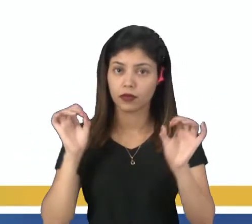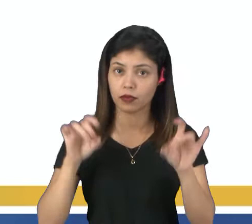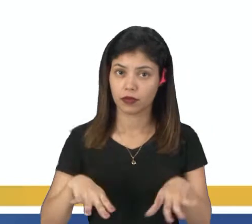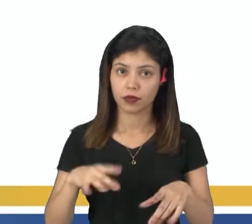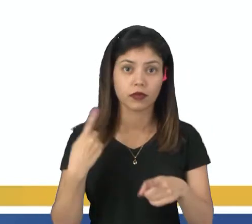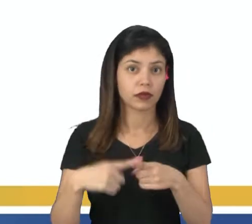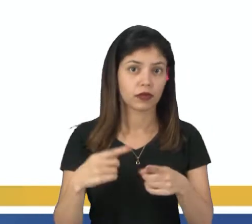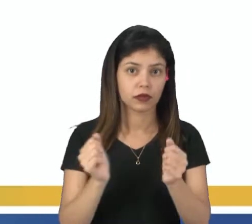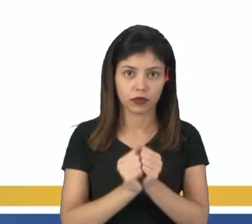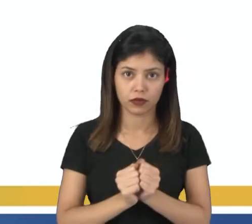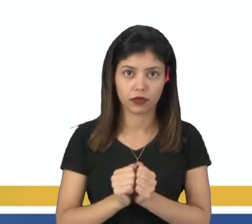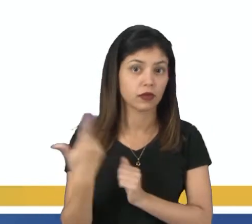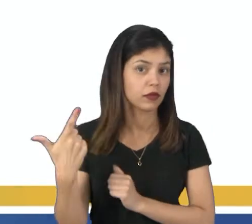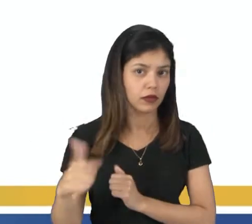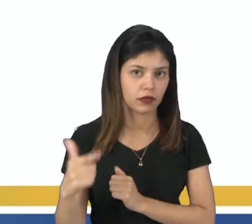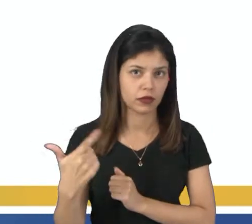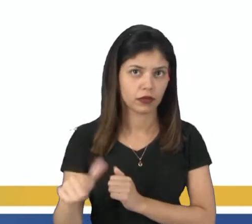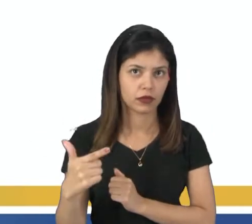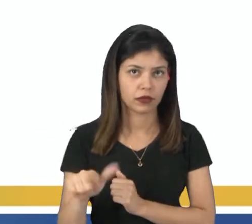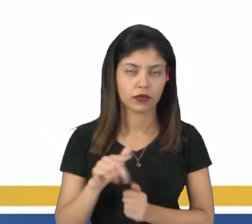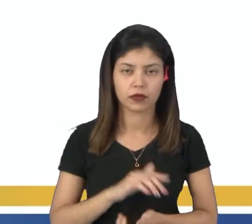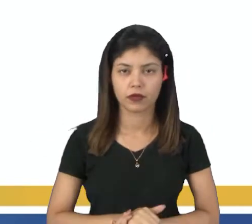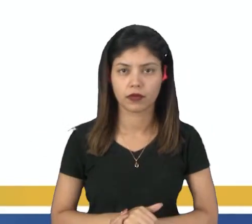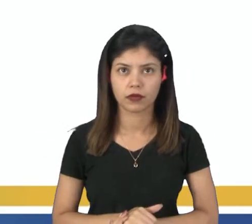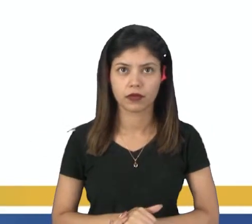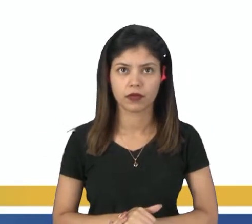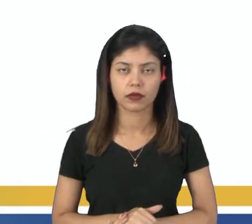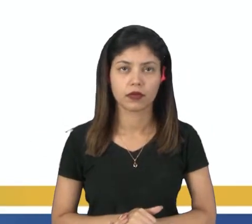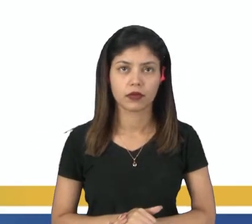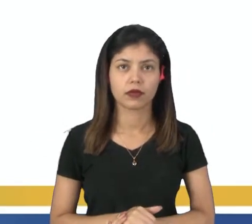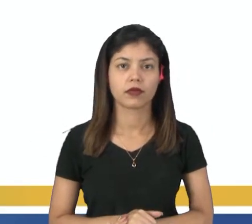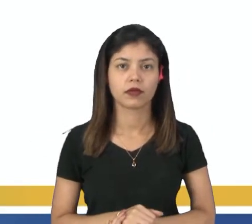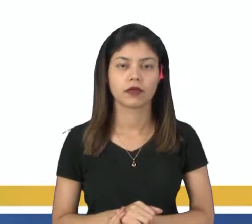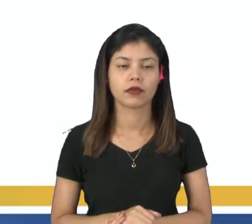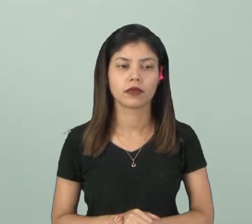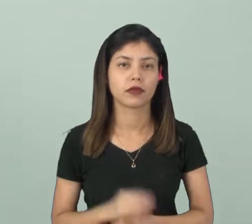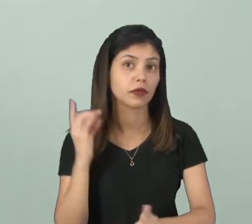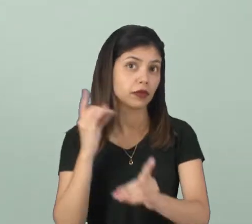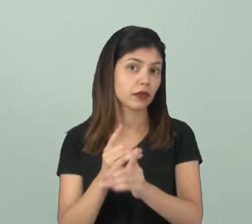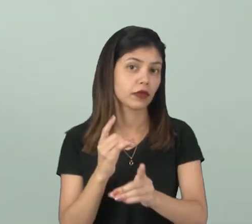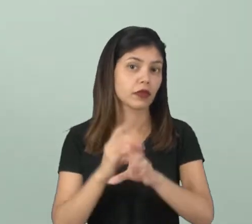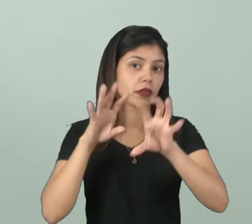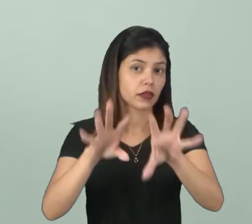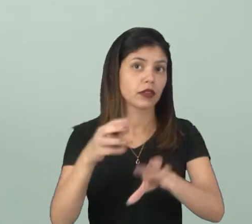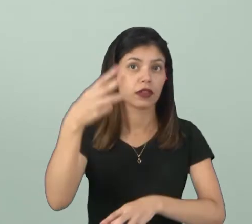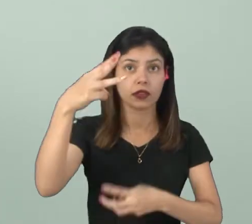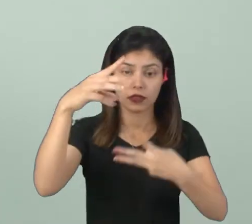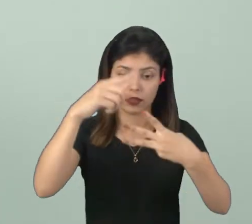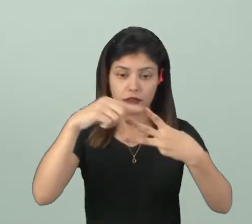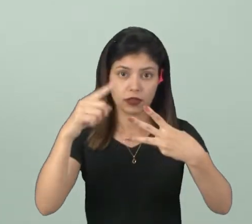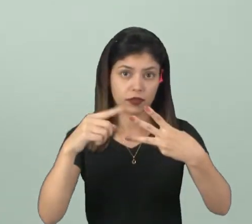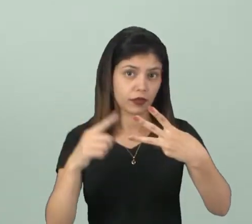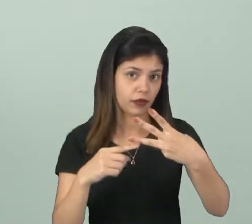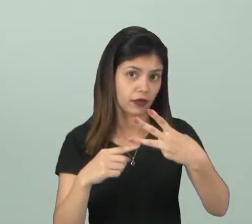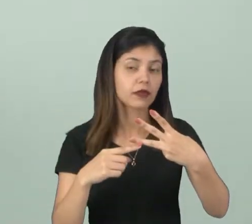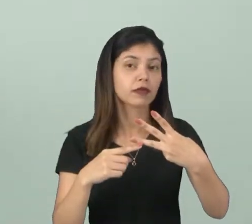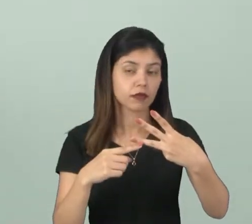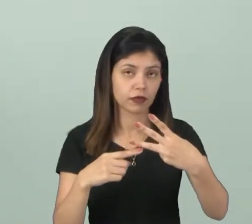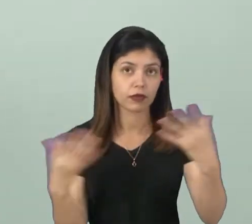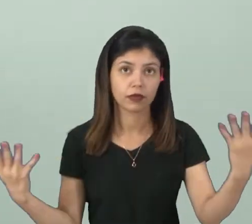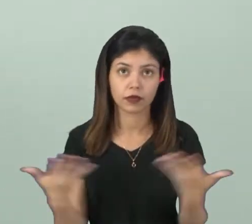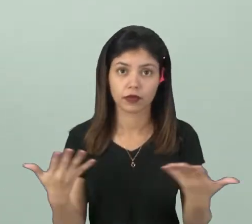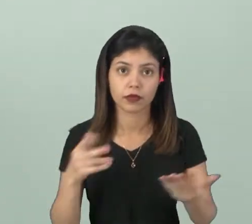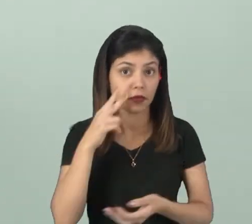último, porquê junto e sem acento. Bom, encontramos aqui 3 tipos de porquês.